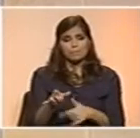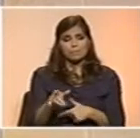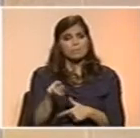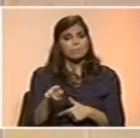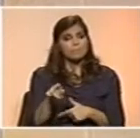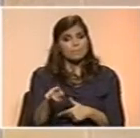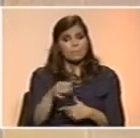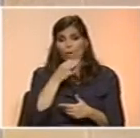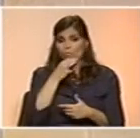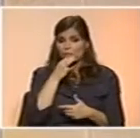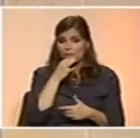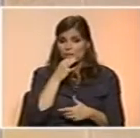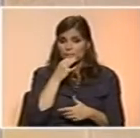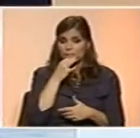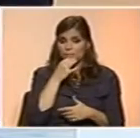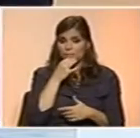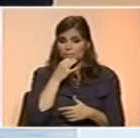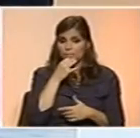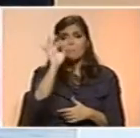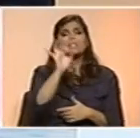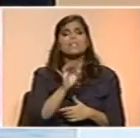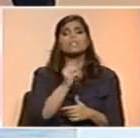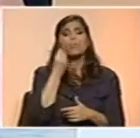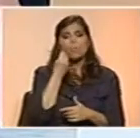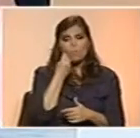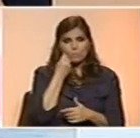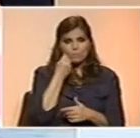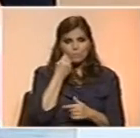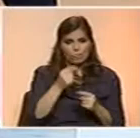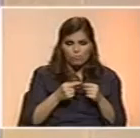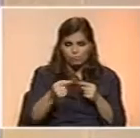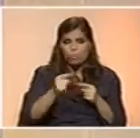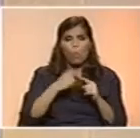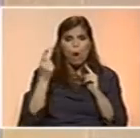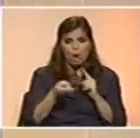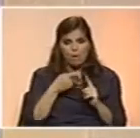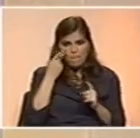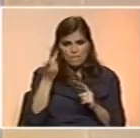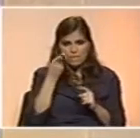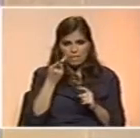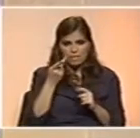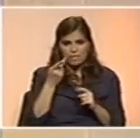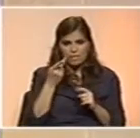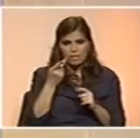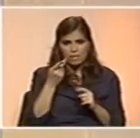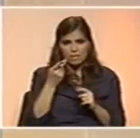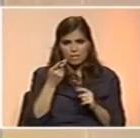nossa dieta, estamos a ter... Em que proporção? Estamos a falar aqui durante um ano, na vida inteira?